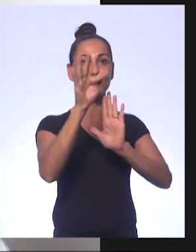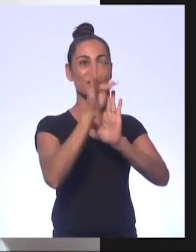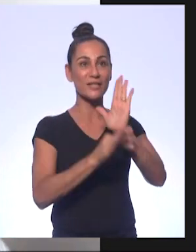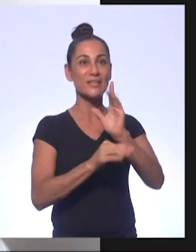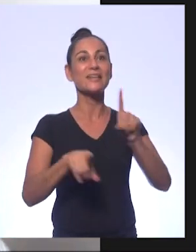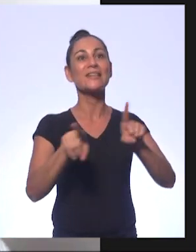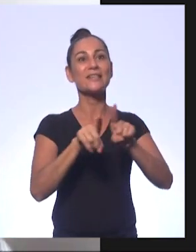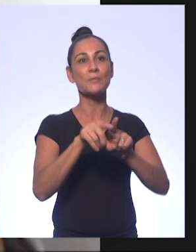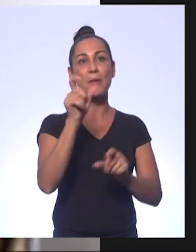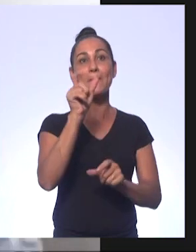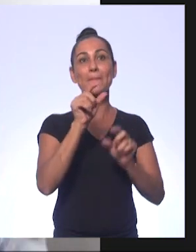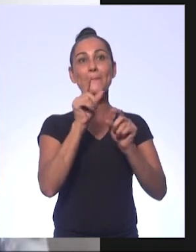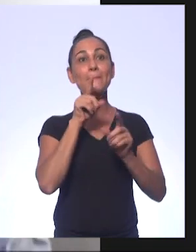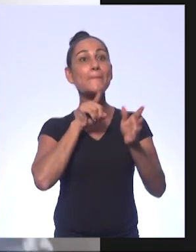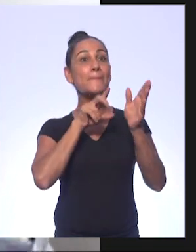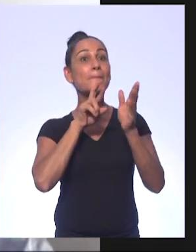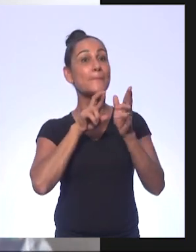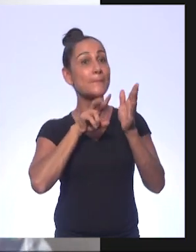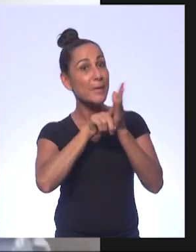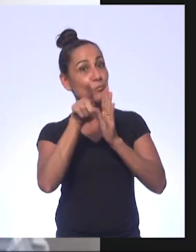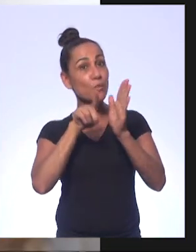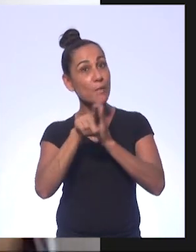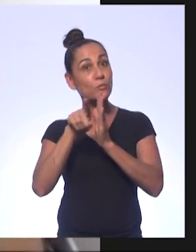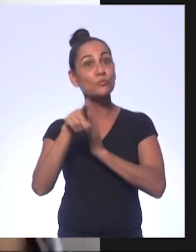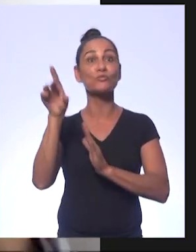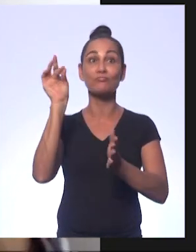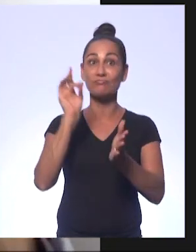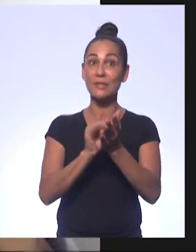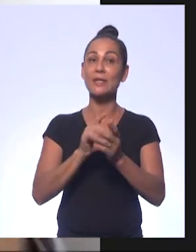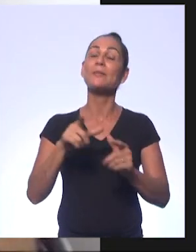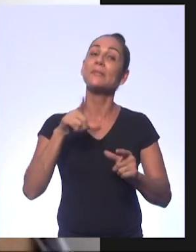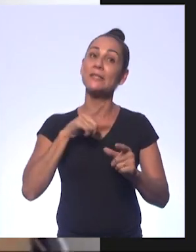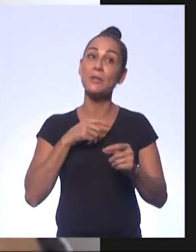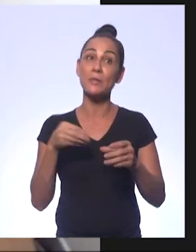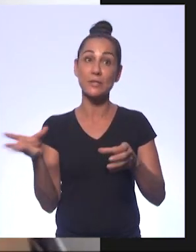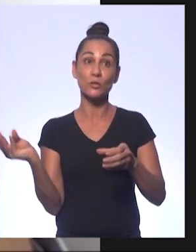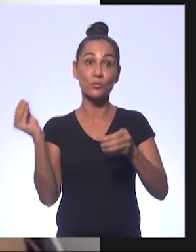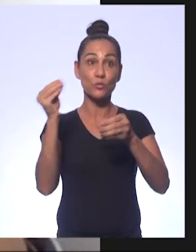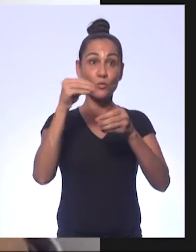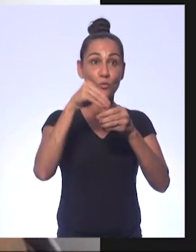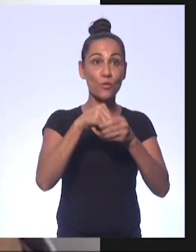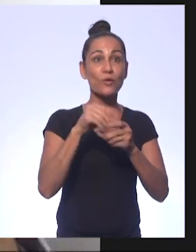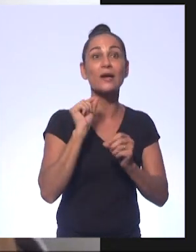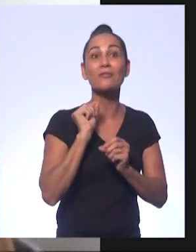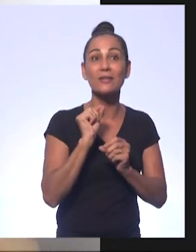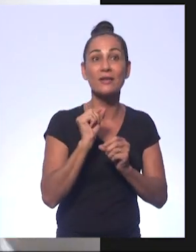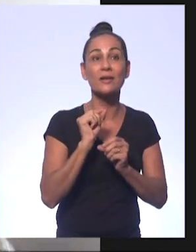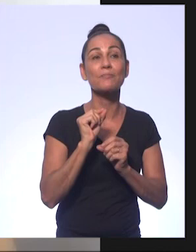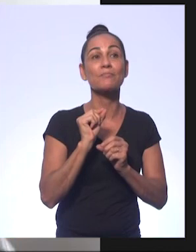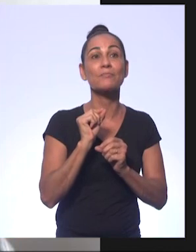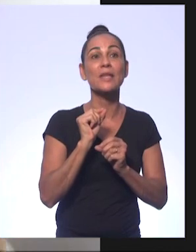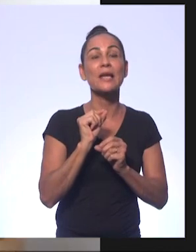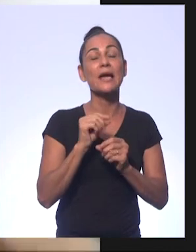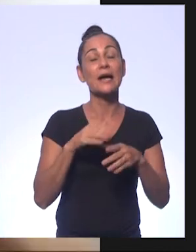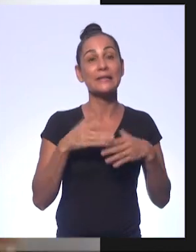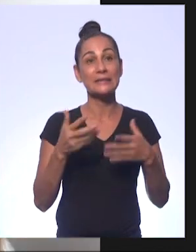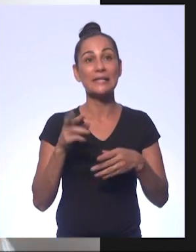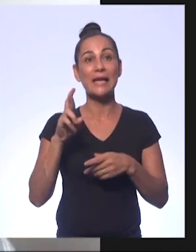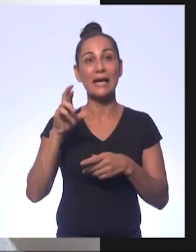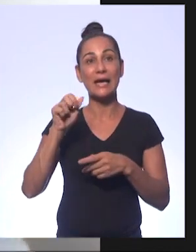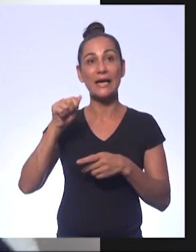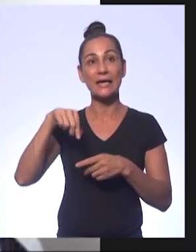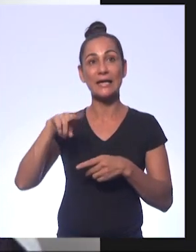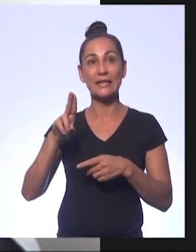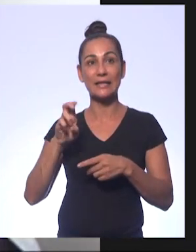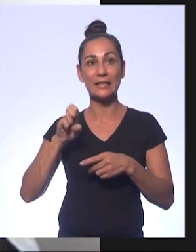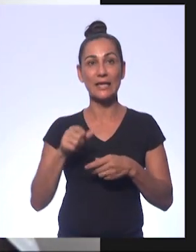as perguntas. Mas eu preciso colocar duas outras dimensões, e aí, Raquel, eu passo para